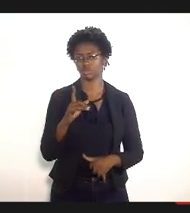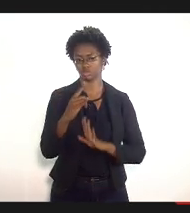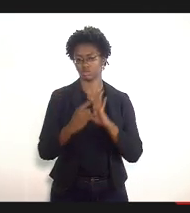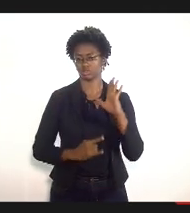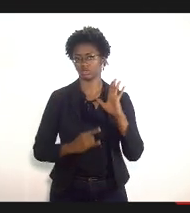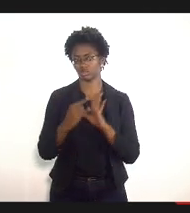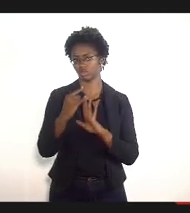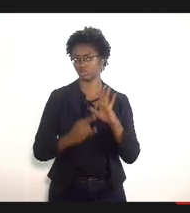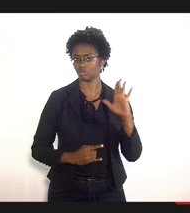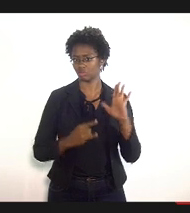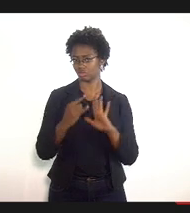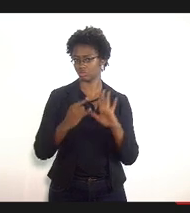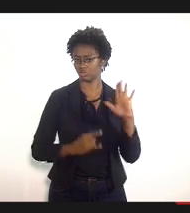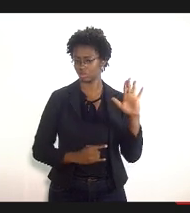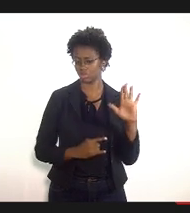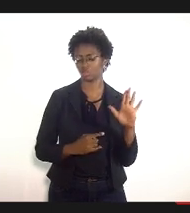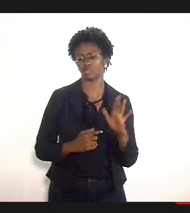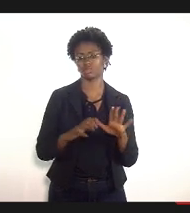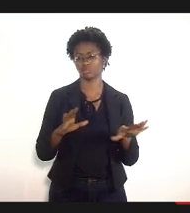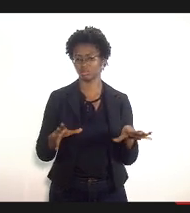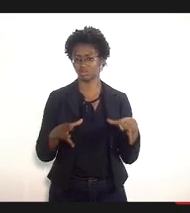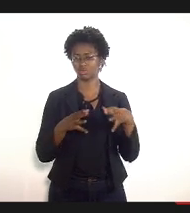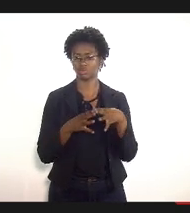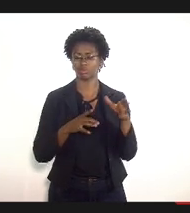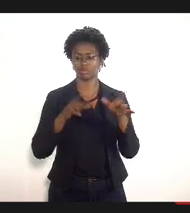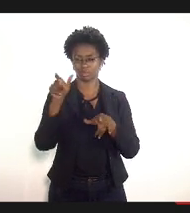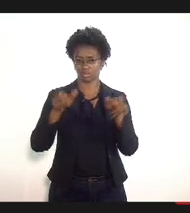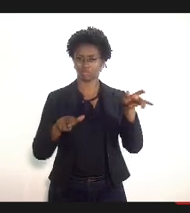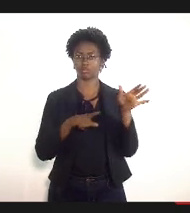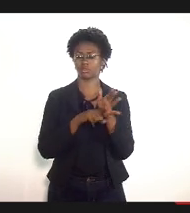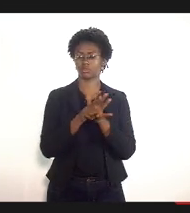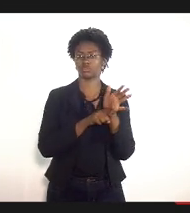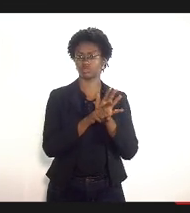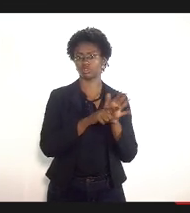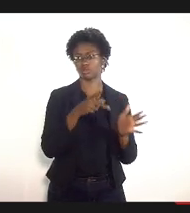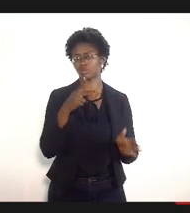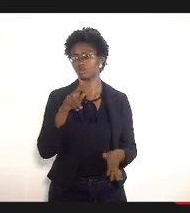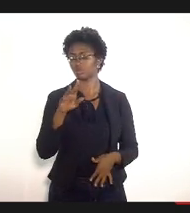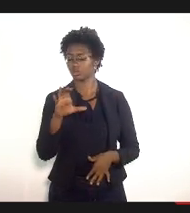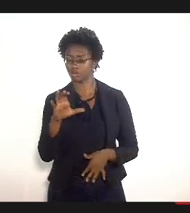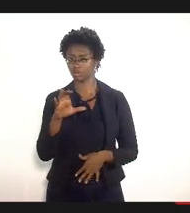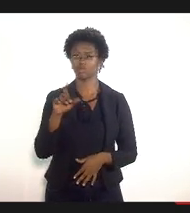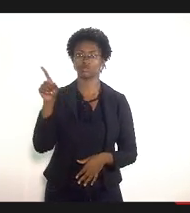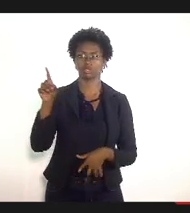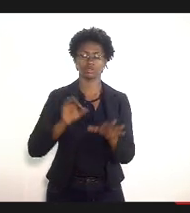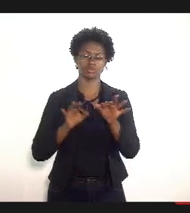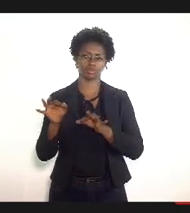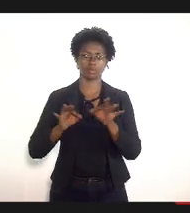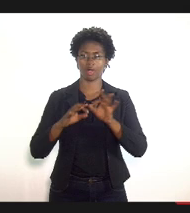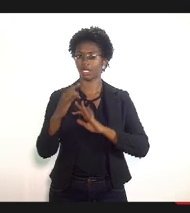documento para o grupo de pesquisadores da PUC, que